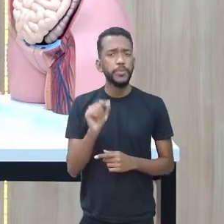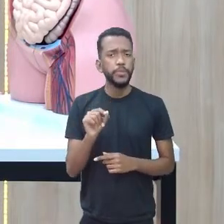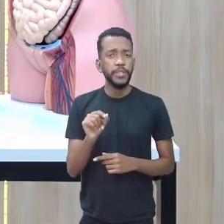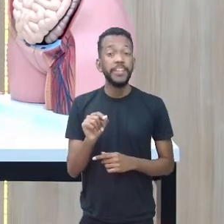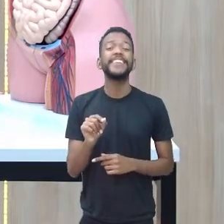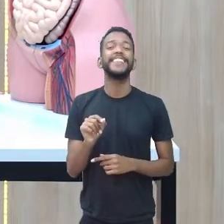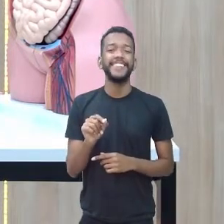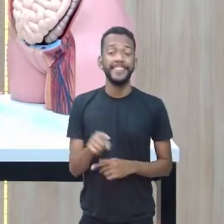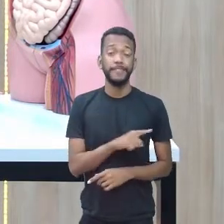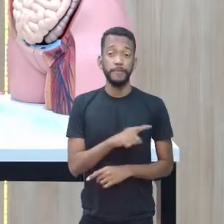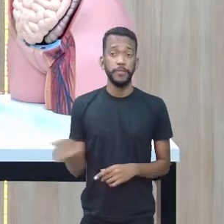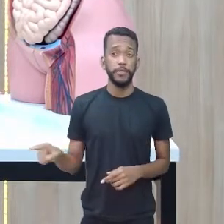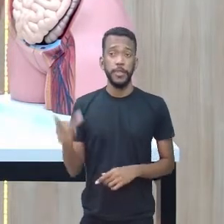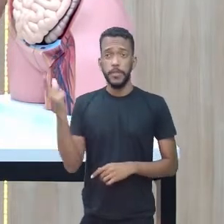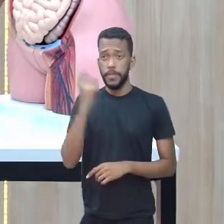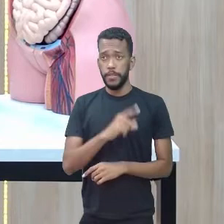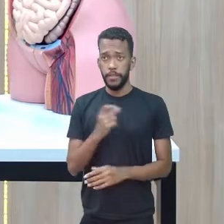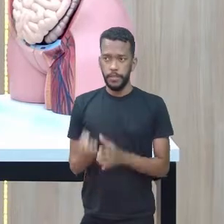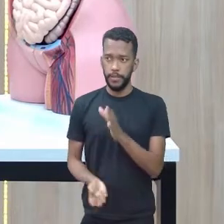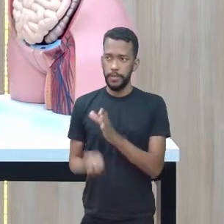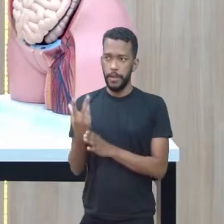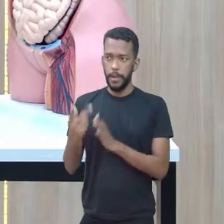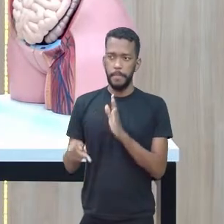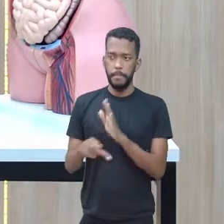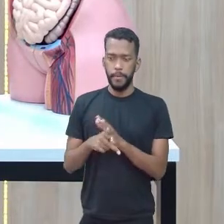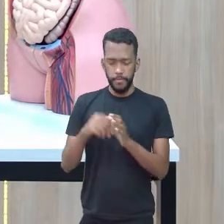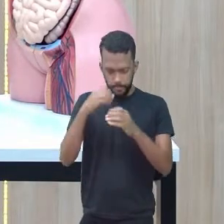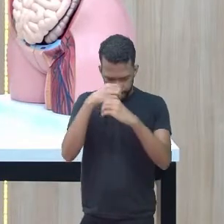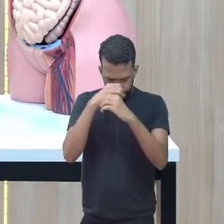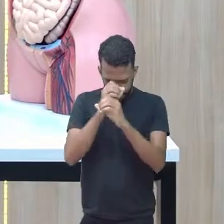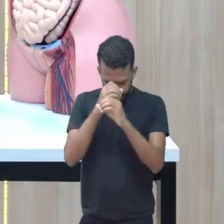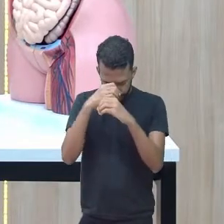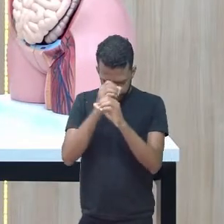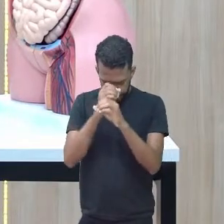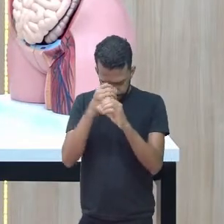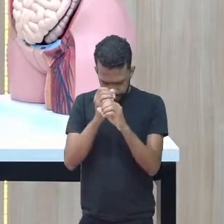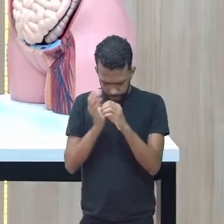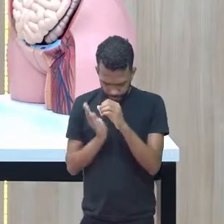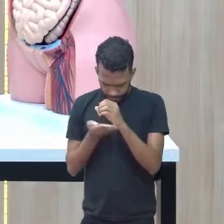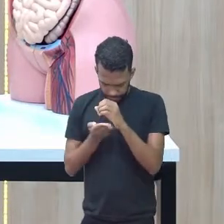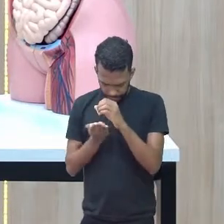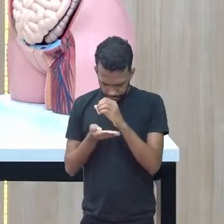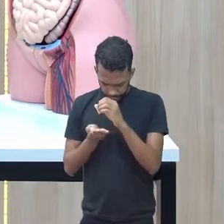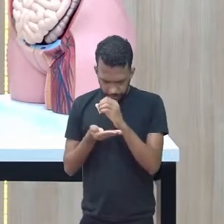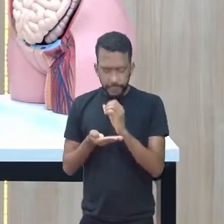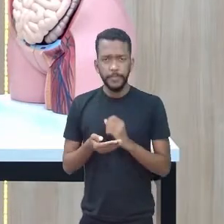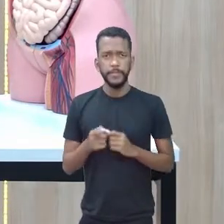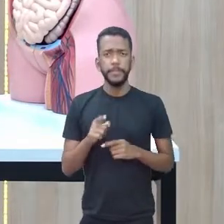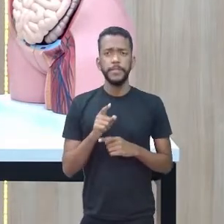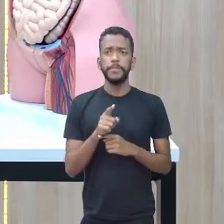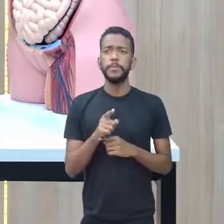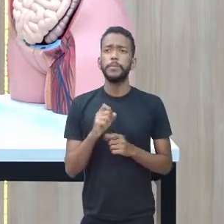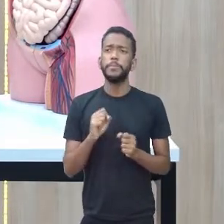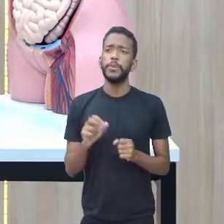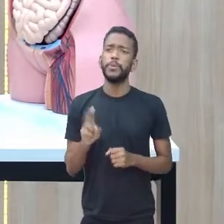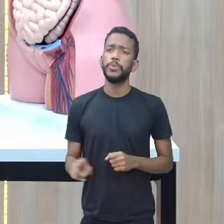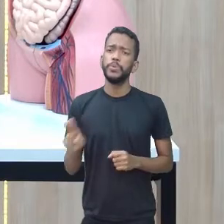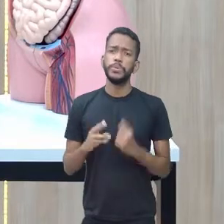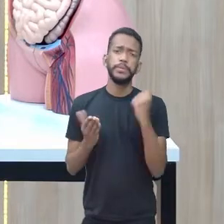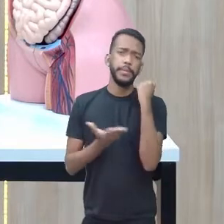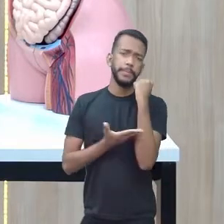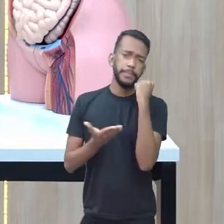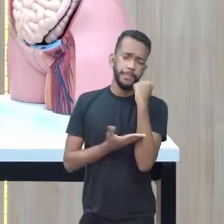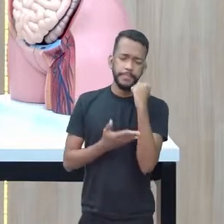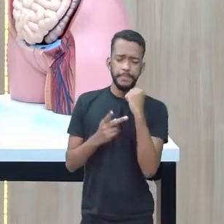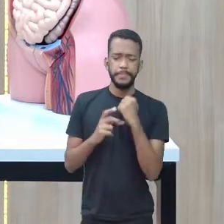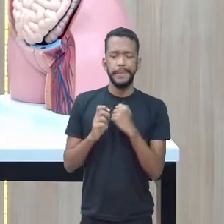Que vocês construíssem um modelo de microscópio. Eu trabalhei com a questão do microscópio e disse, utiliza aí garrafa